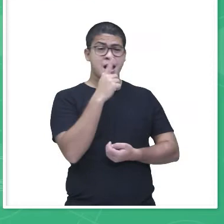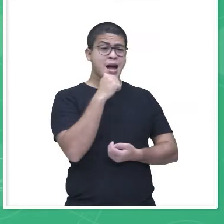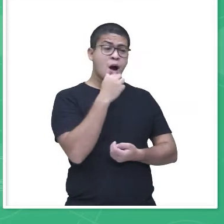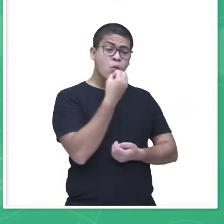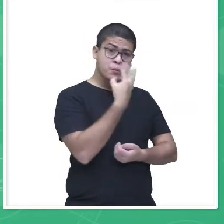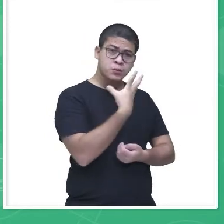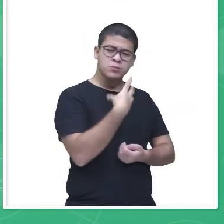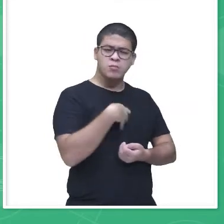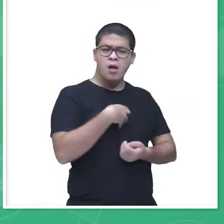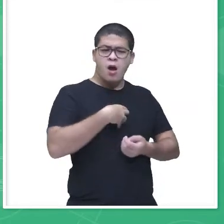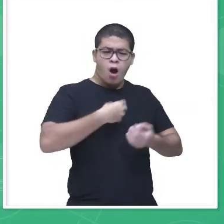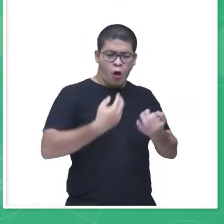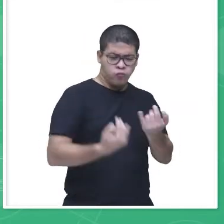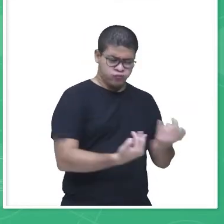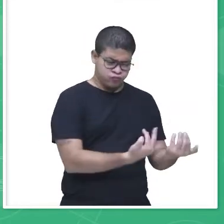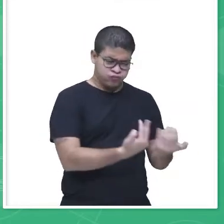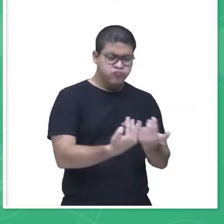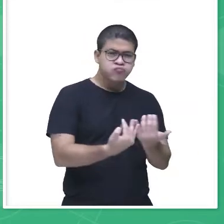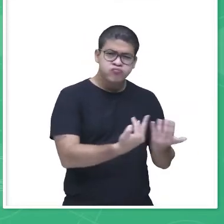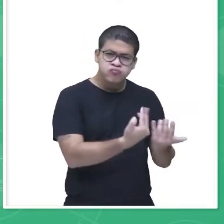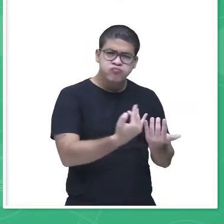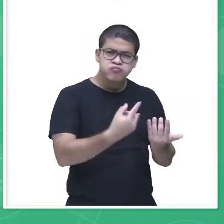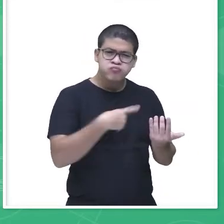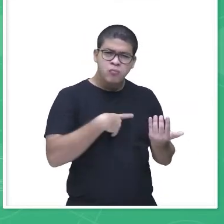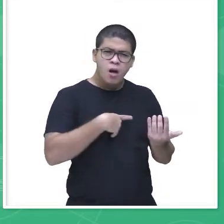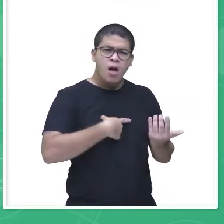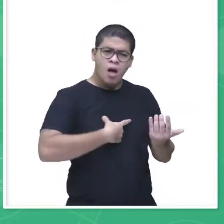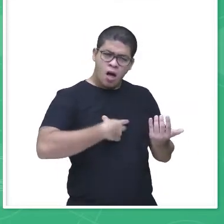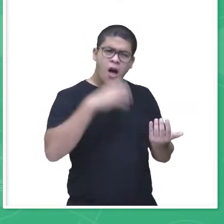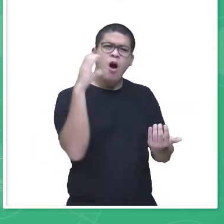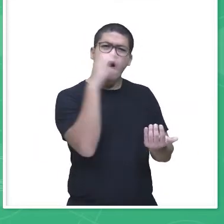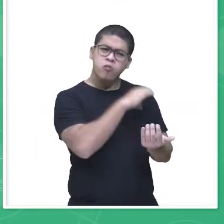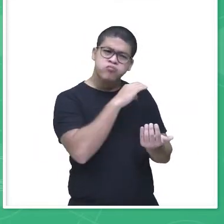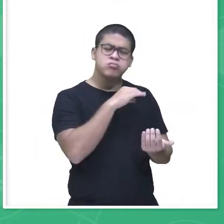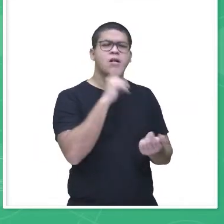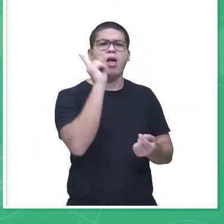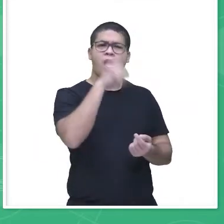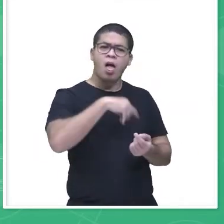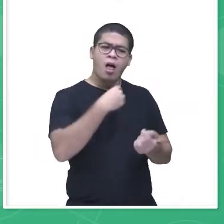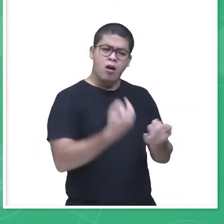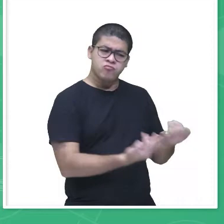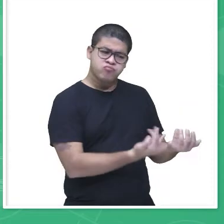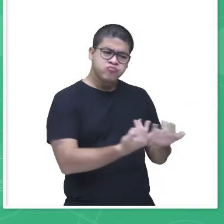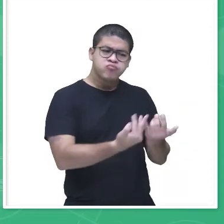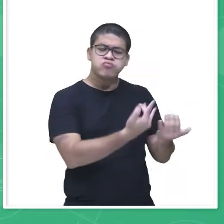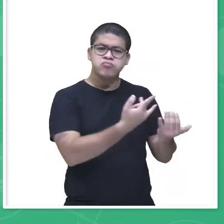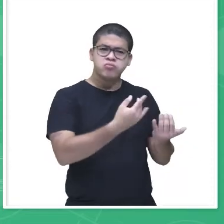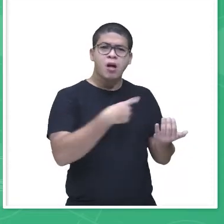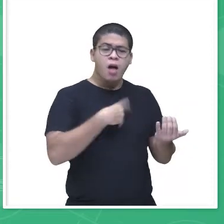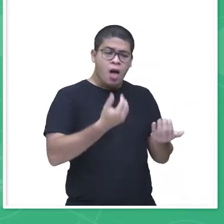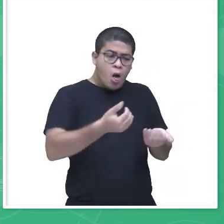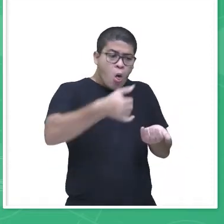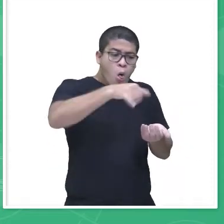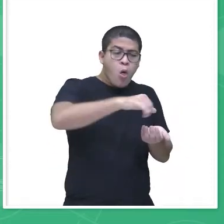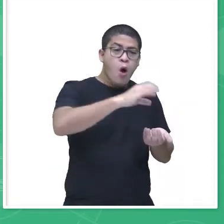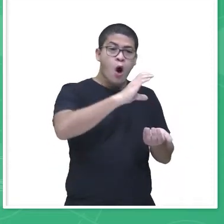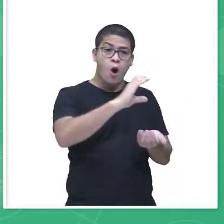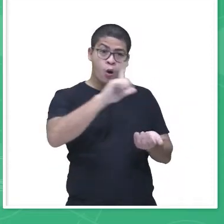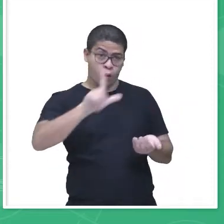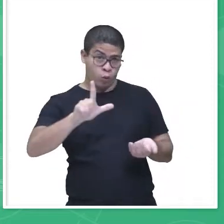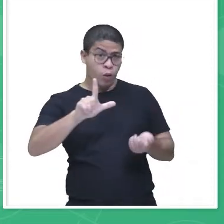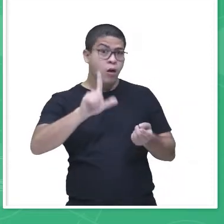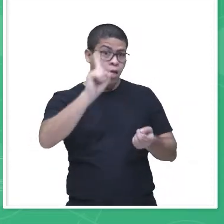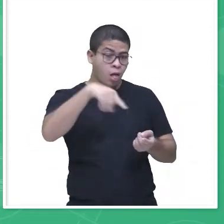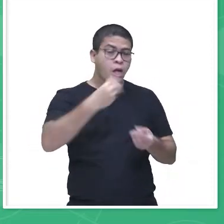depois adicione umas gotinhas de cloro para matar todos os germes. E também lave os alimentos antes de